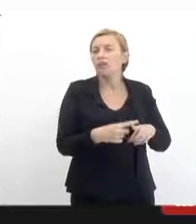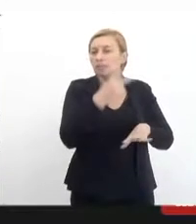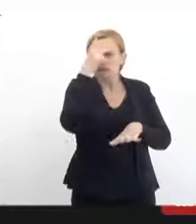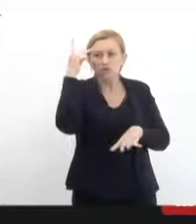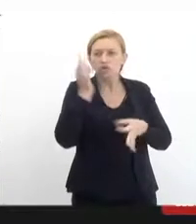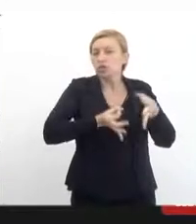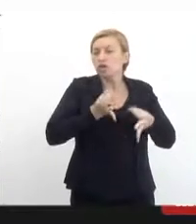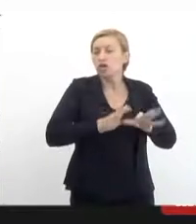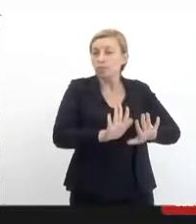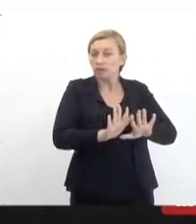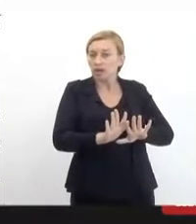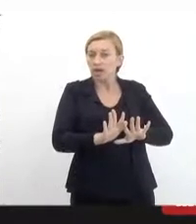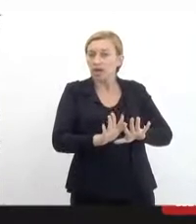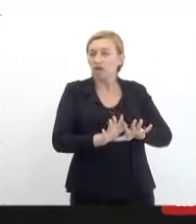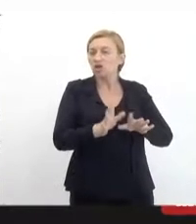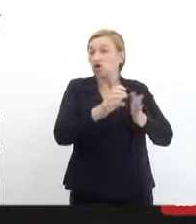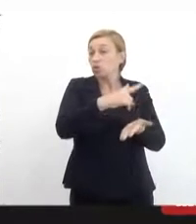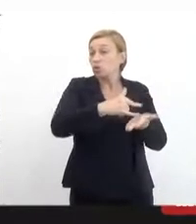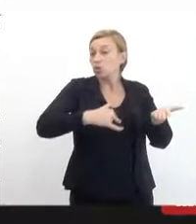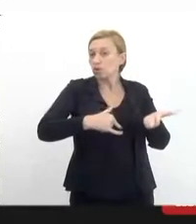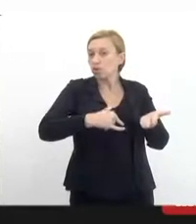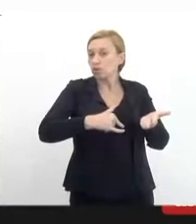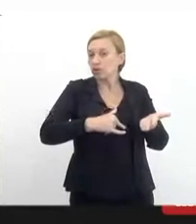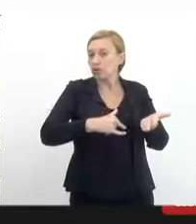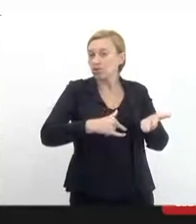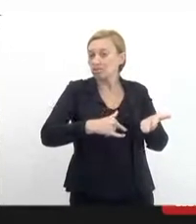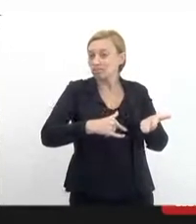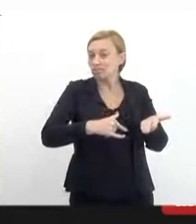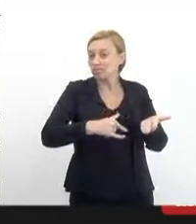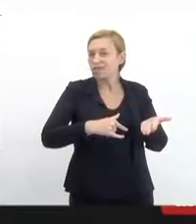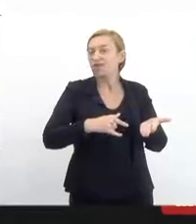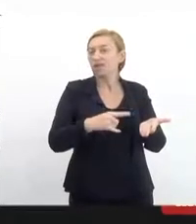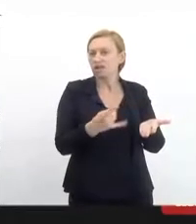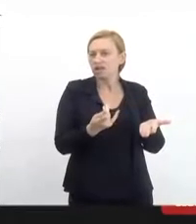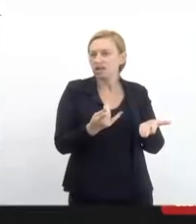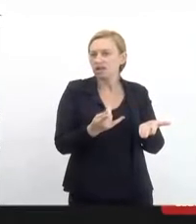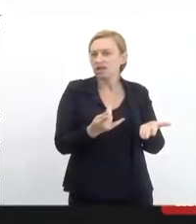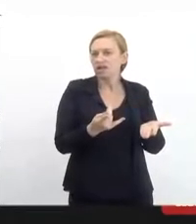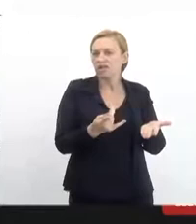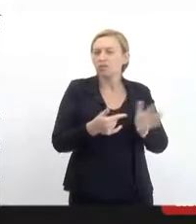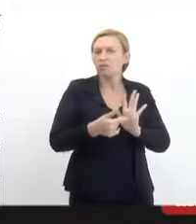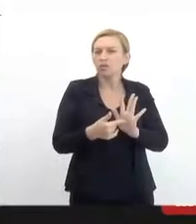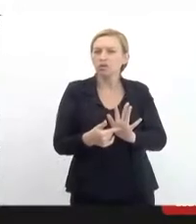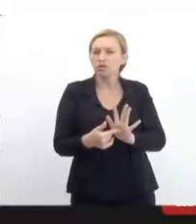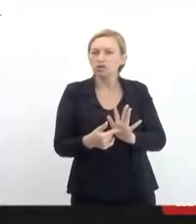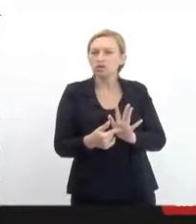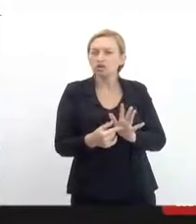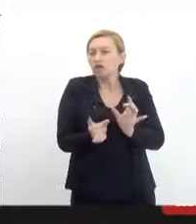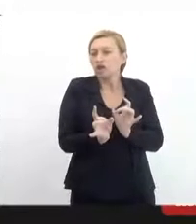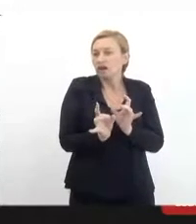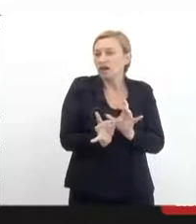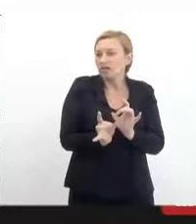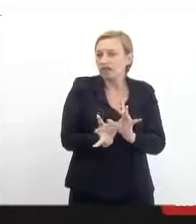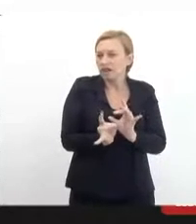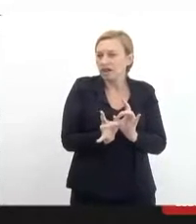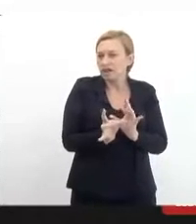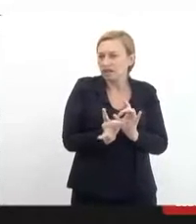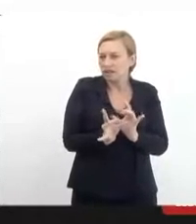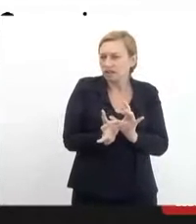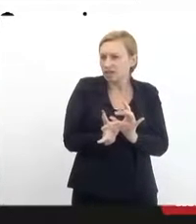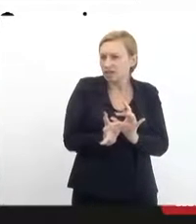porque a inidoneidade do documento gera presunção absoluta da posterior venda, ensejando